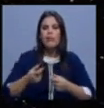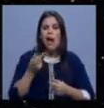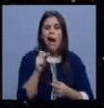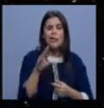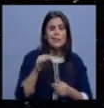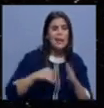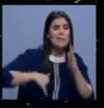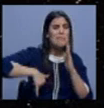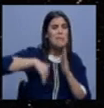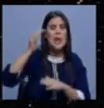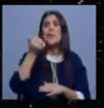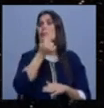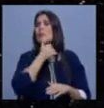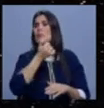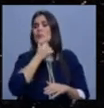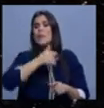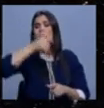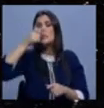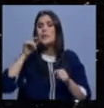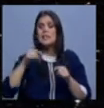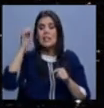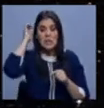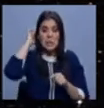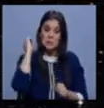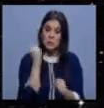E, portanto, o que é que fizeram estes astrónomos? E deve ter sido um trabalho